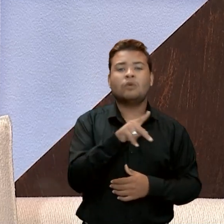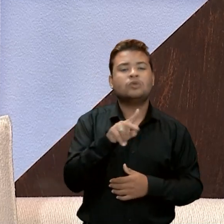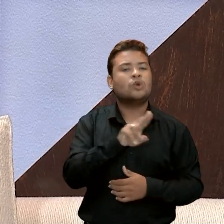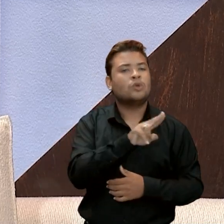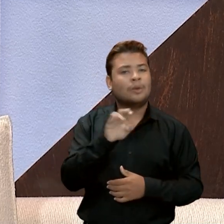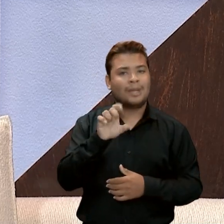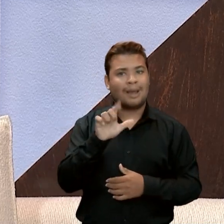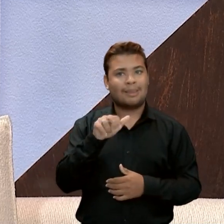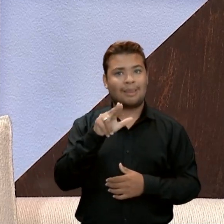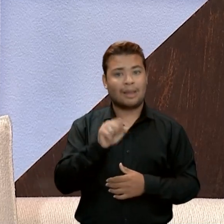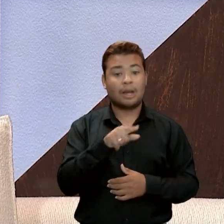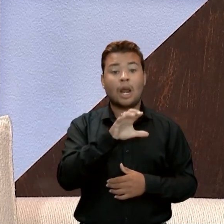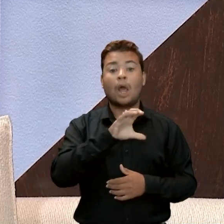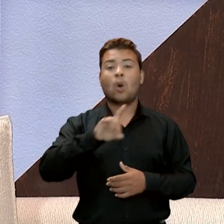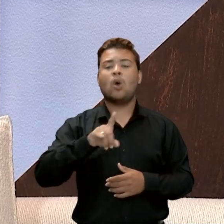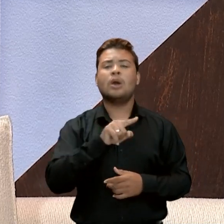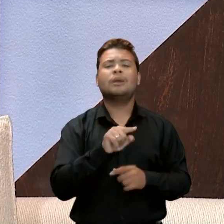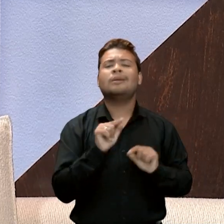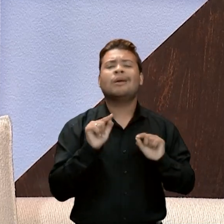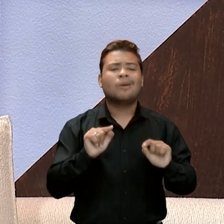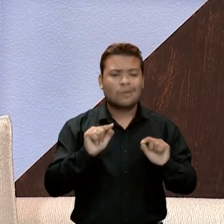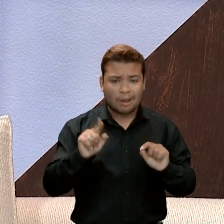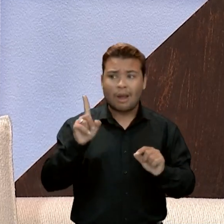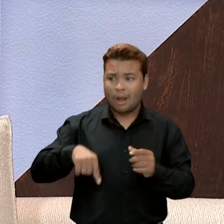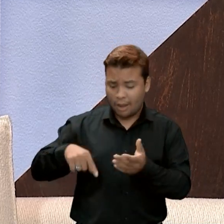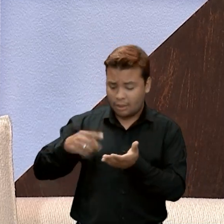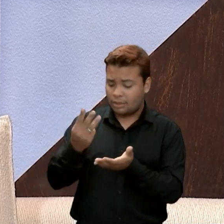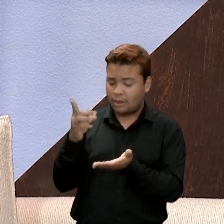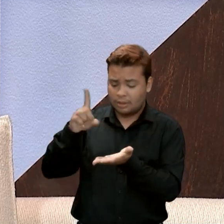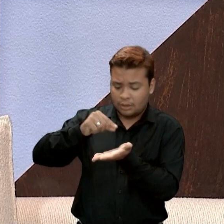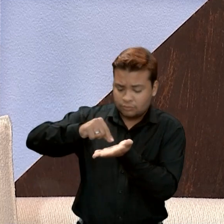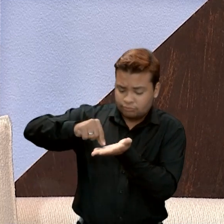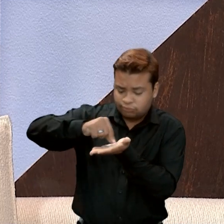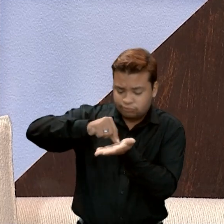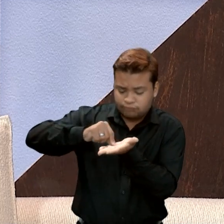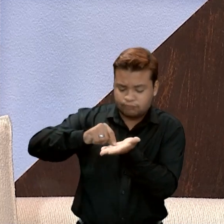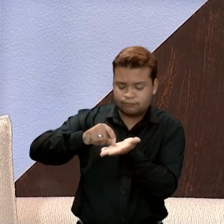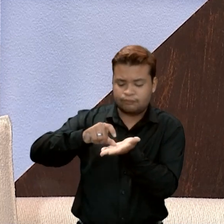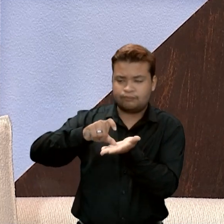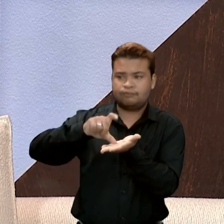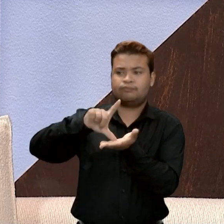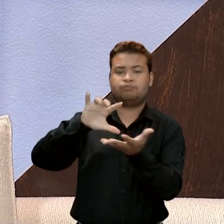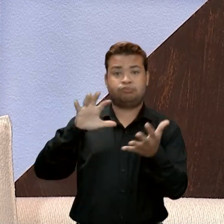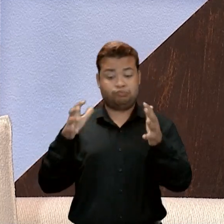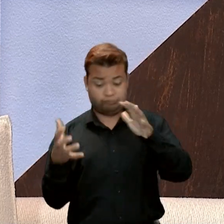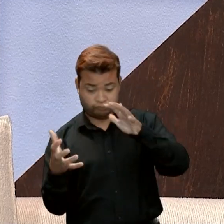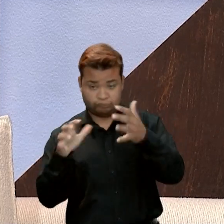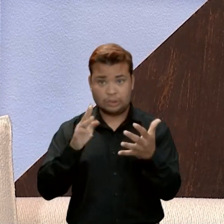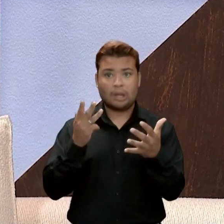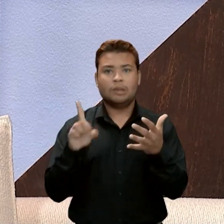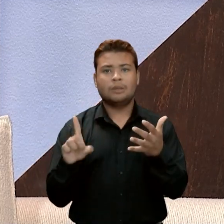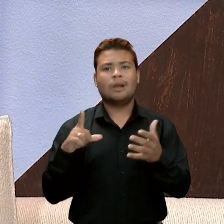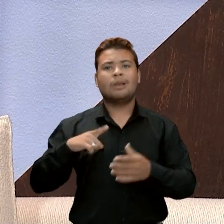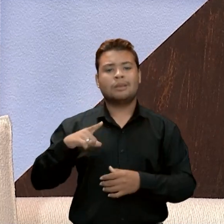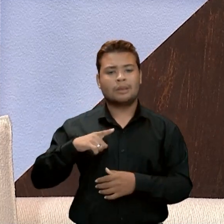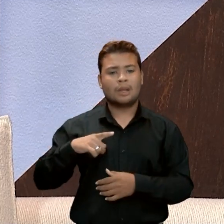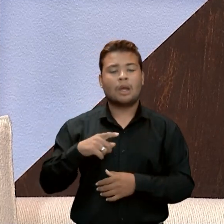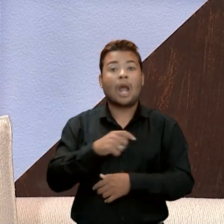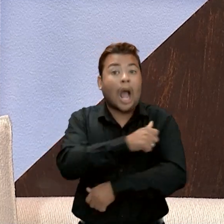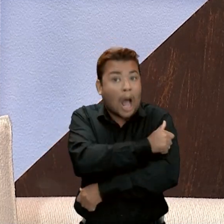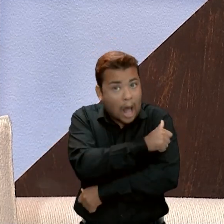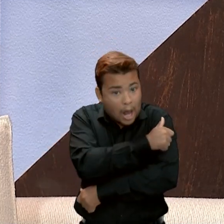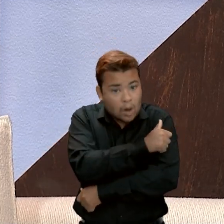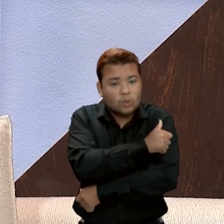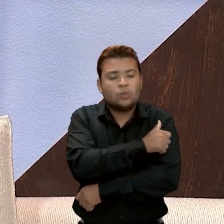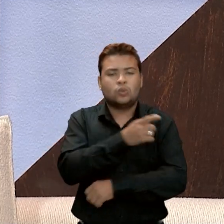projeto de impressão 3D. Então, o professor Renato Costa, ele é o aluno de doutorado que está à frente